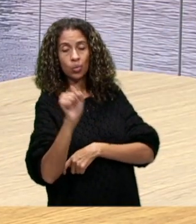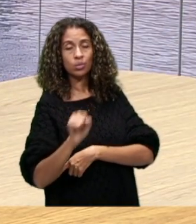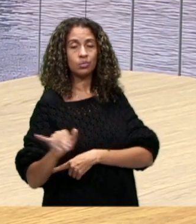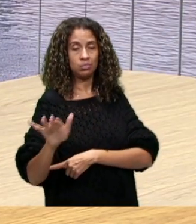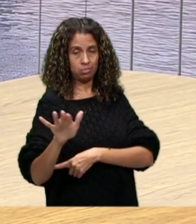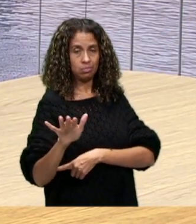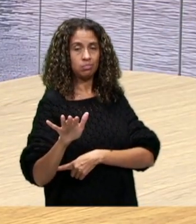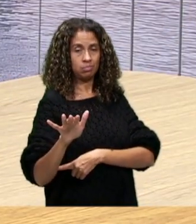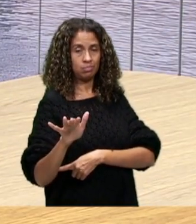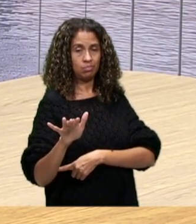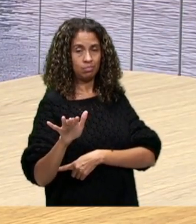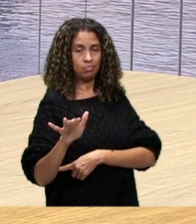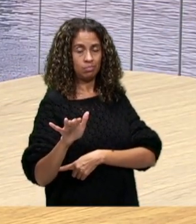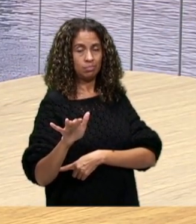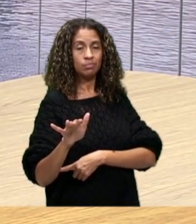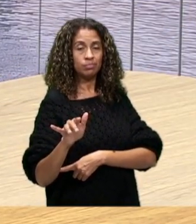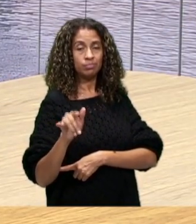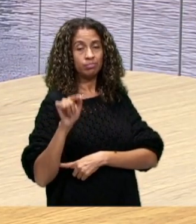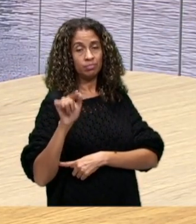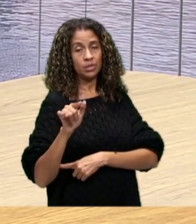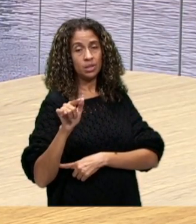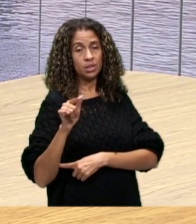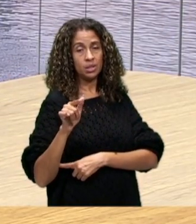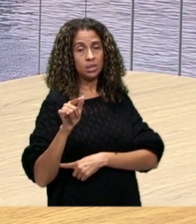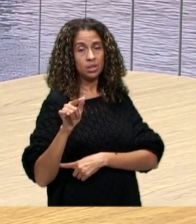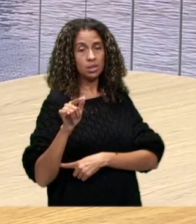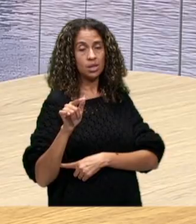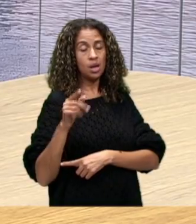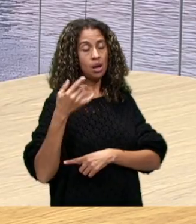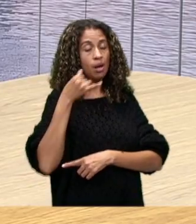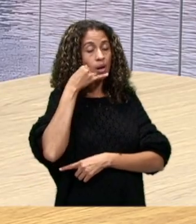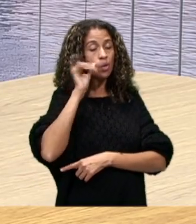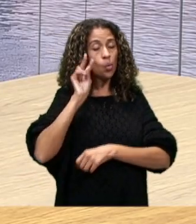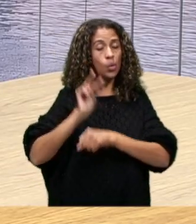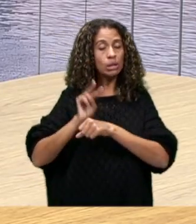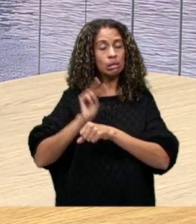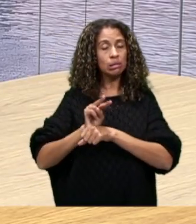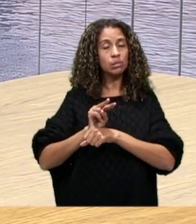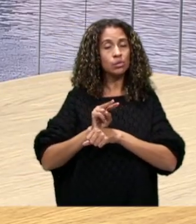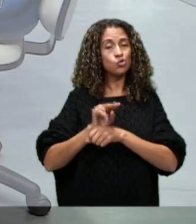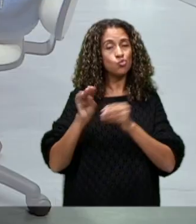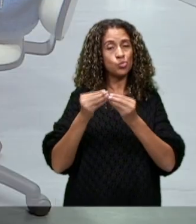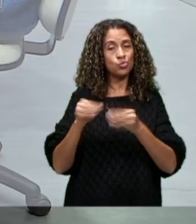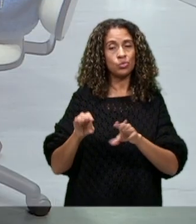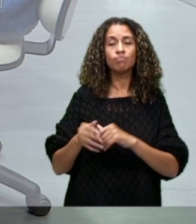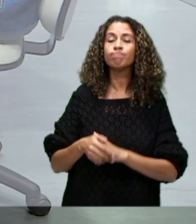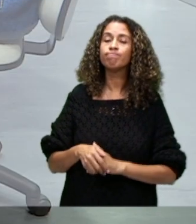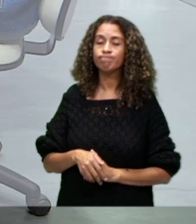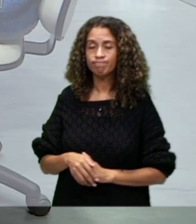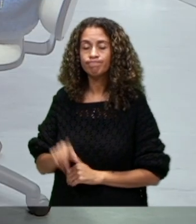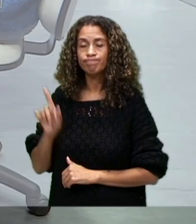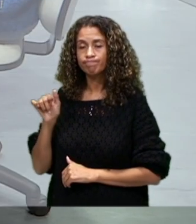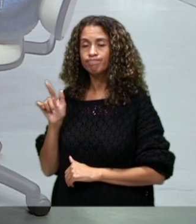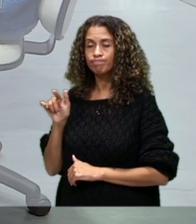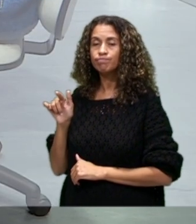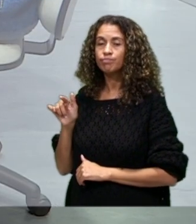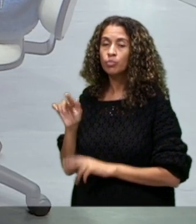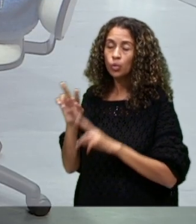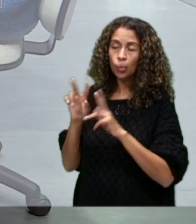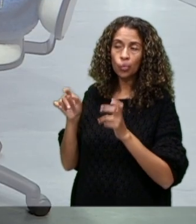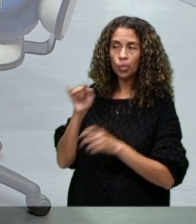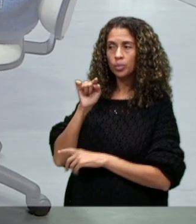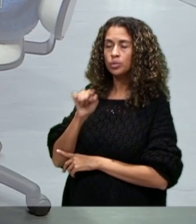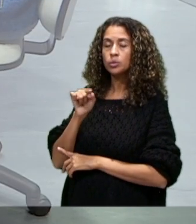menos nesse contingenciamento de danos, né? Quando a gente fala nessa questão, a gente tem que